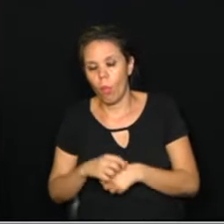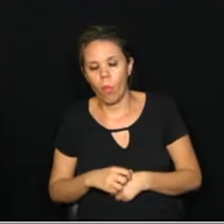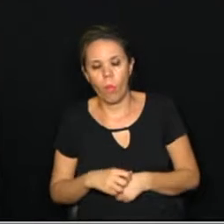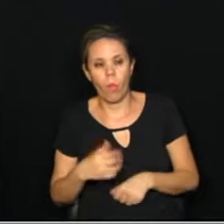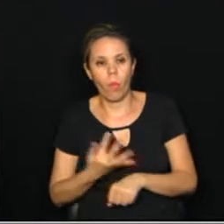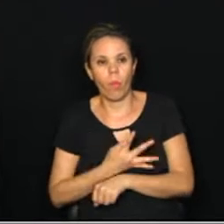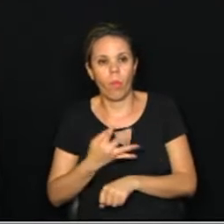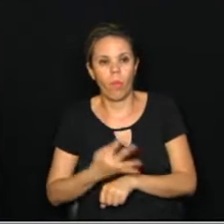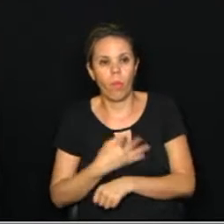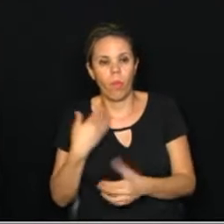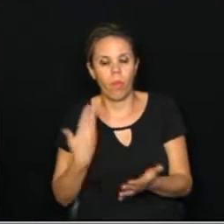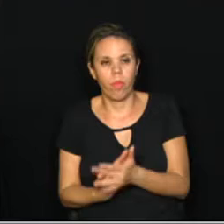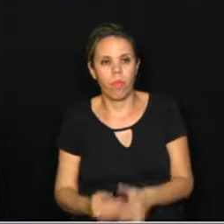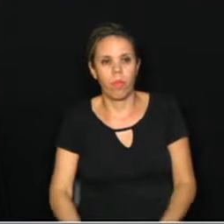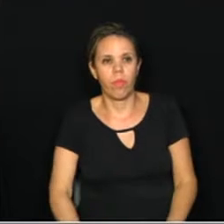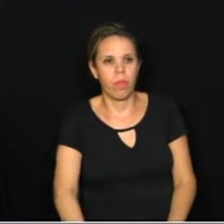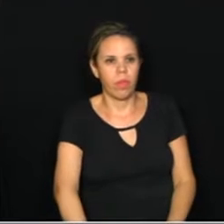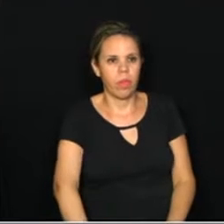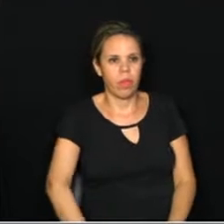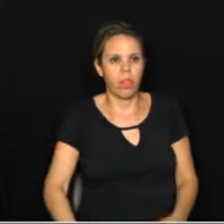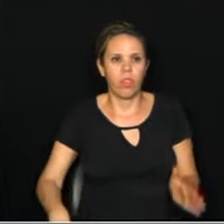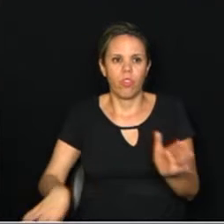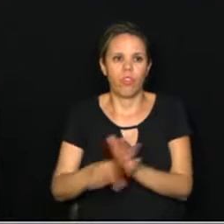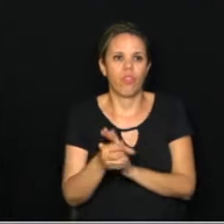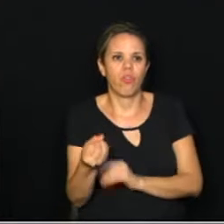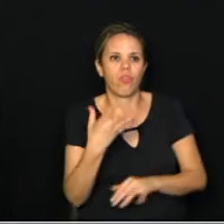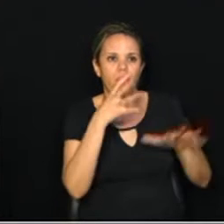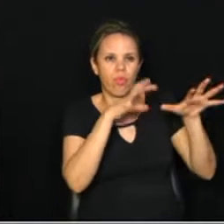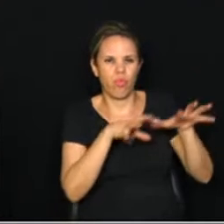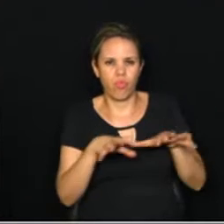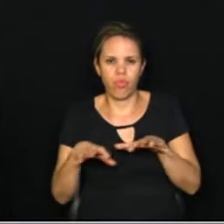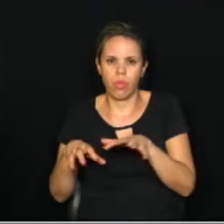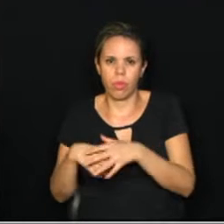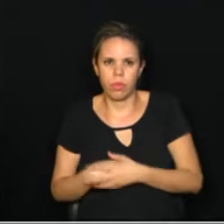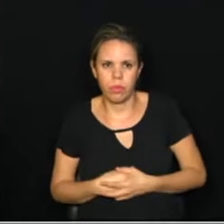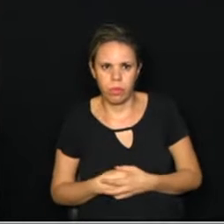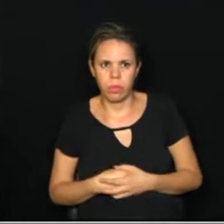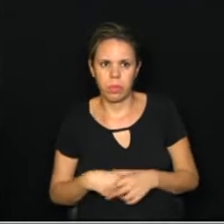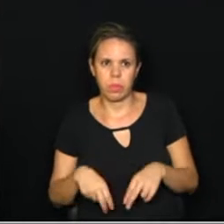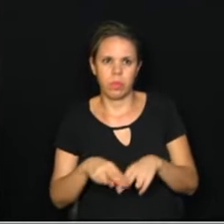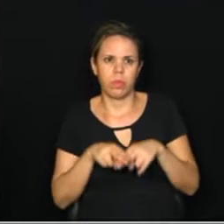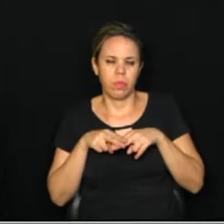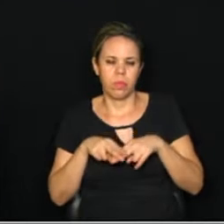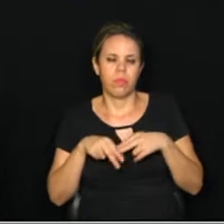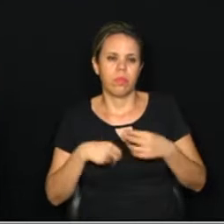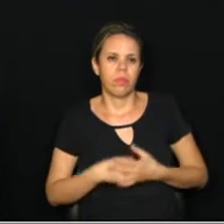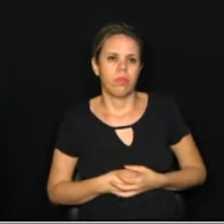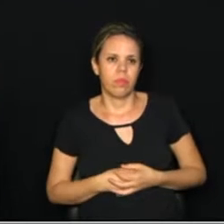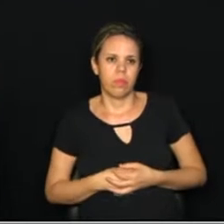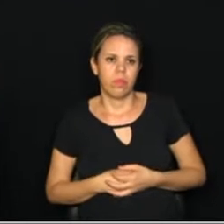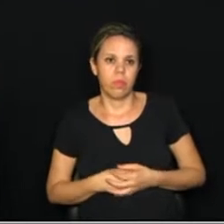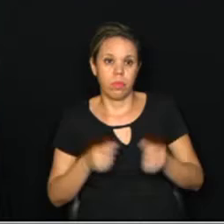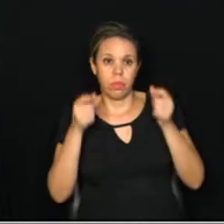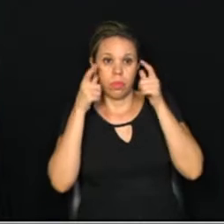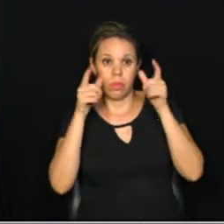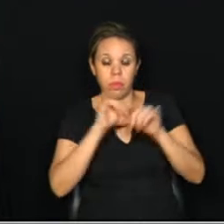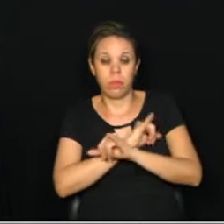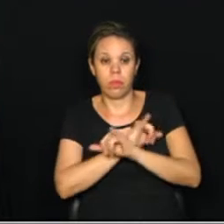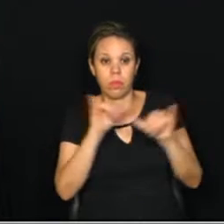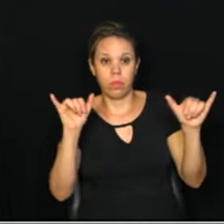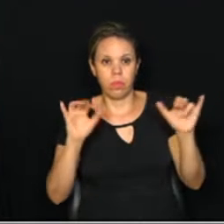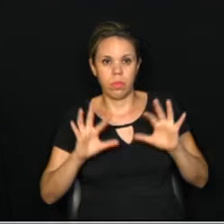aí até que venham novamente os períodos de chuva. Então, por isso, essa questão do alerta, né,